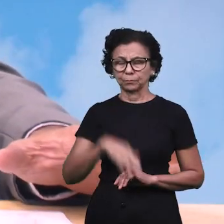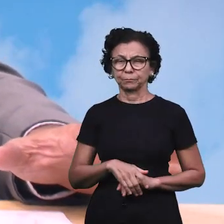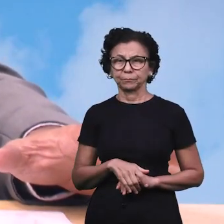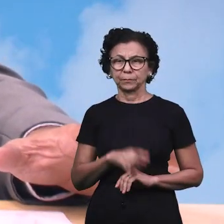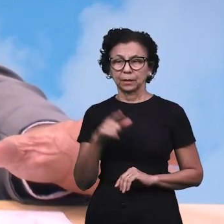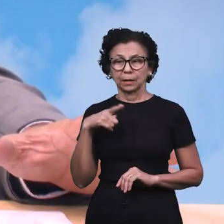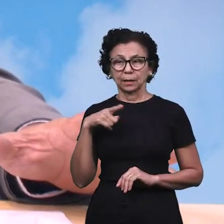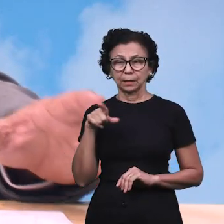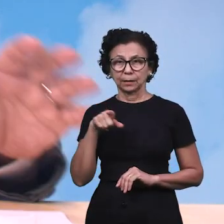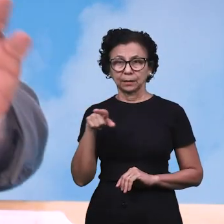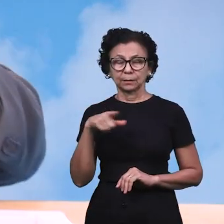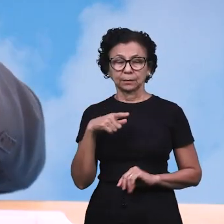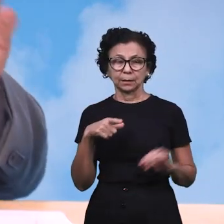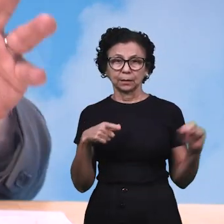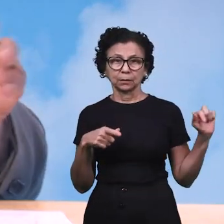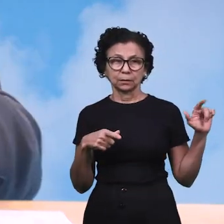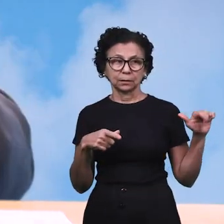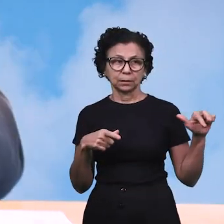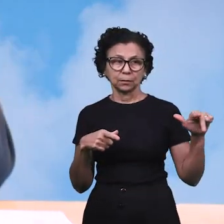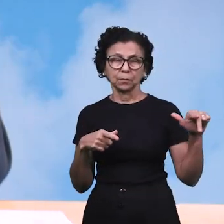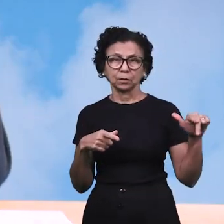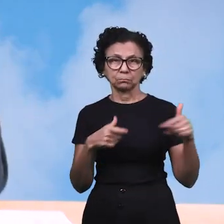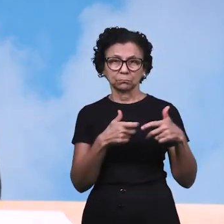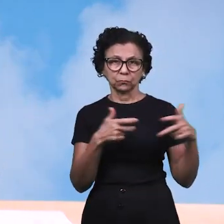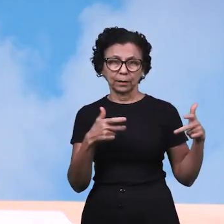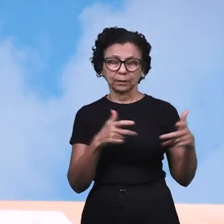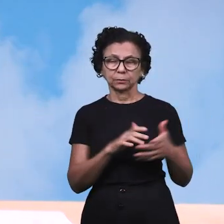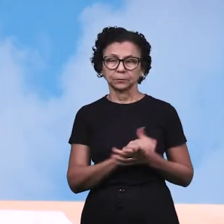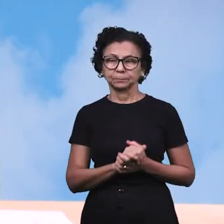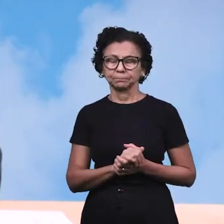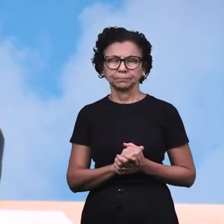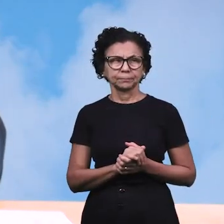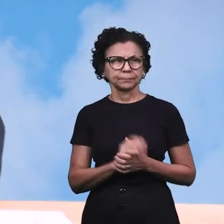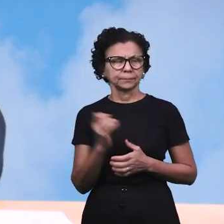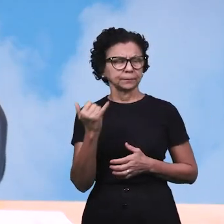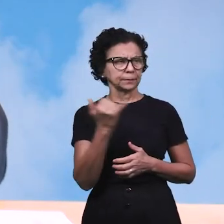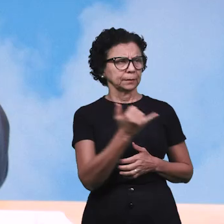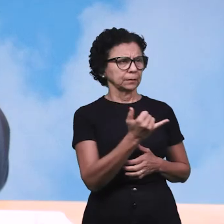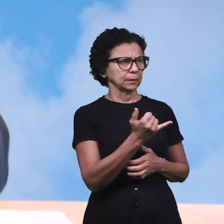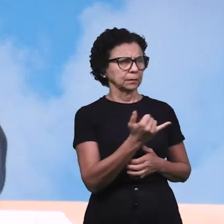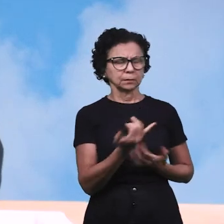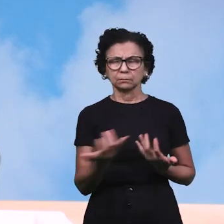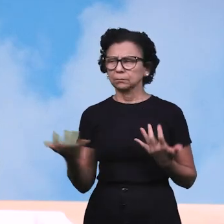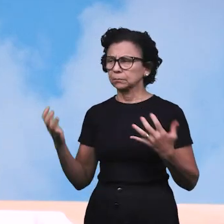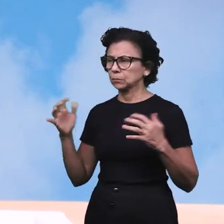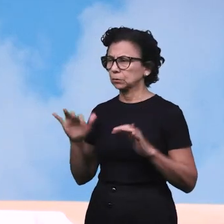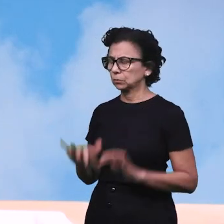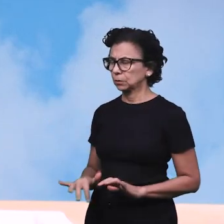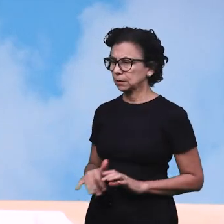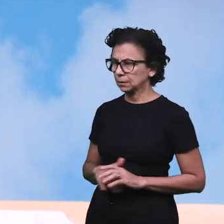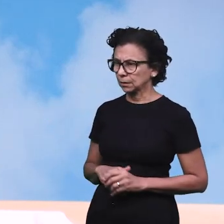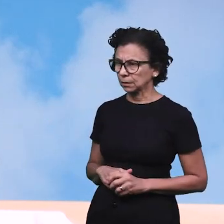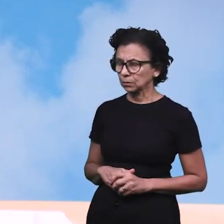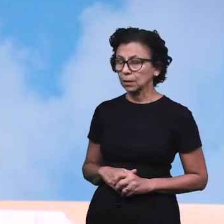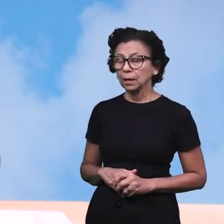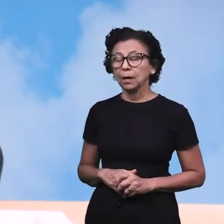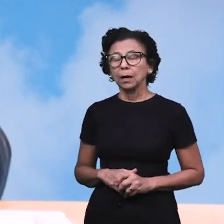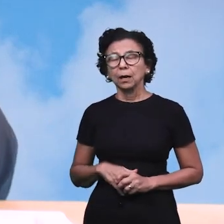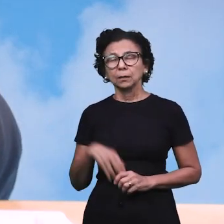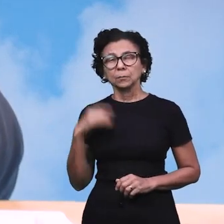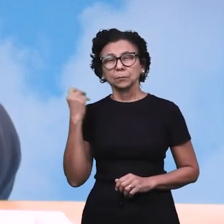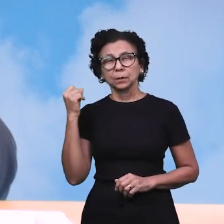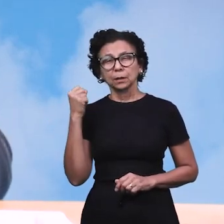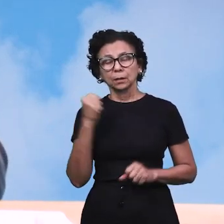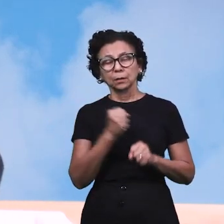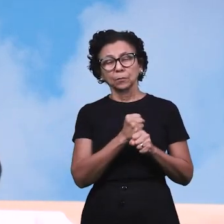não aceitam. Lá vem o sonhador mor, vendido. Mas quando ele está na prisão, que a vida dele foi